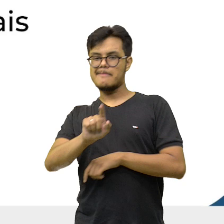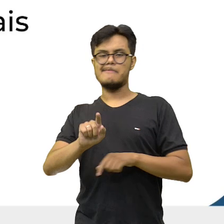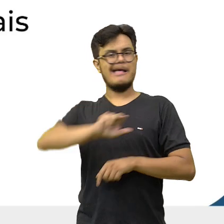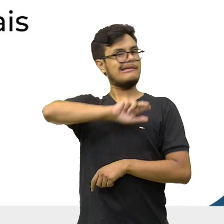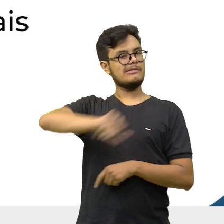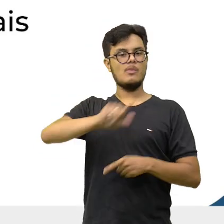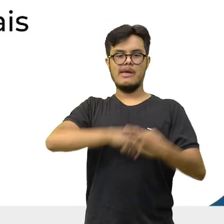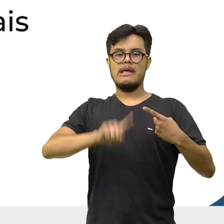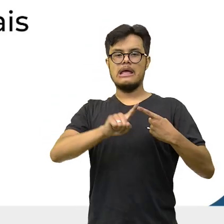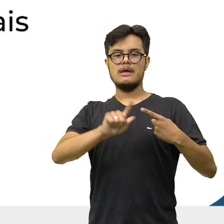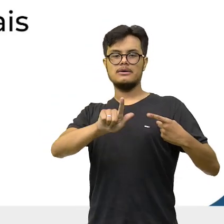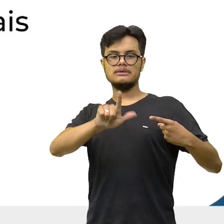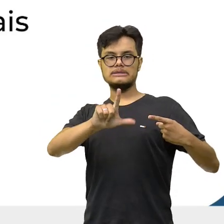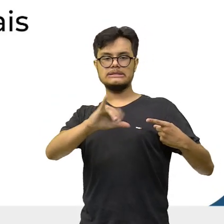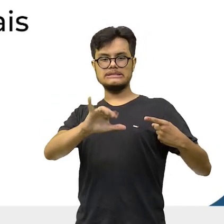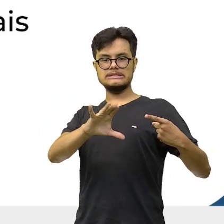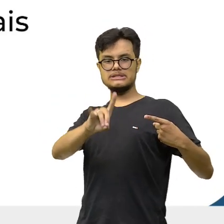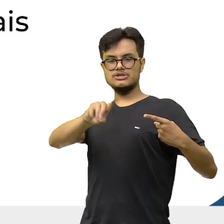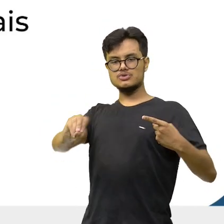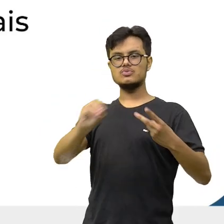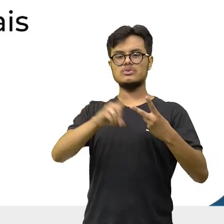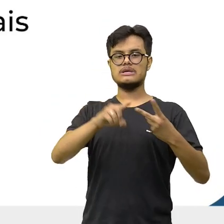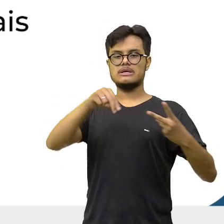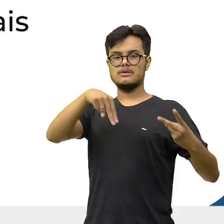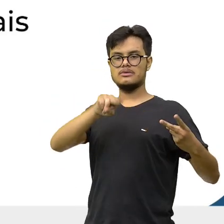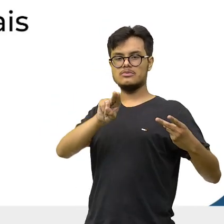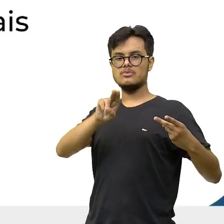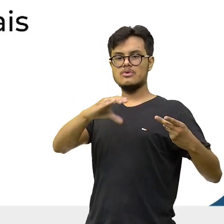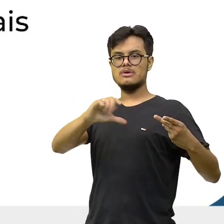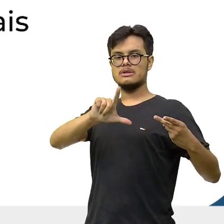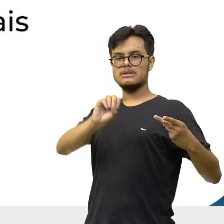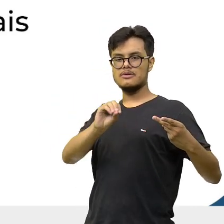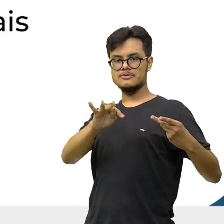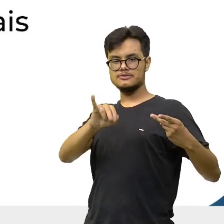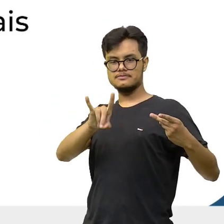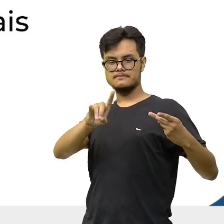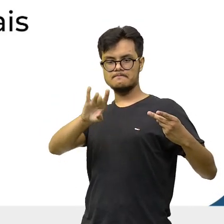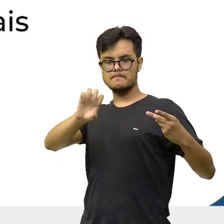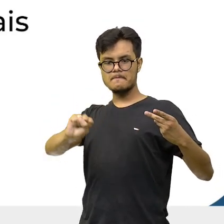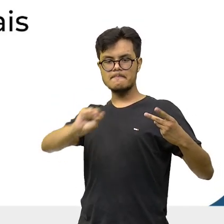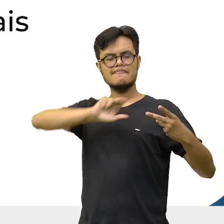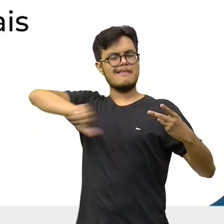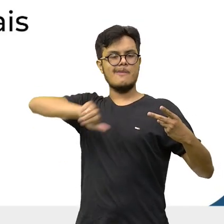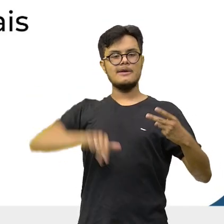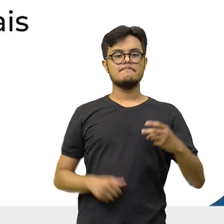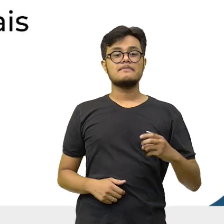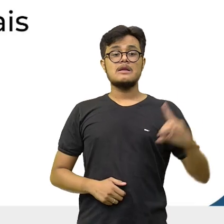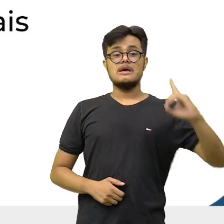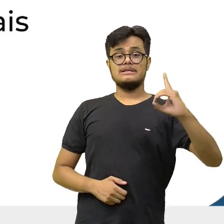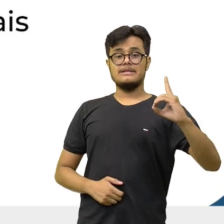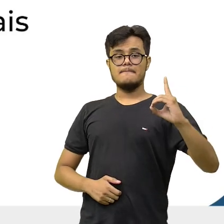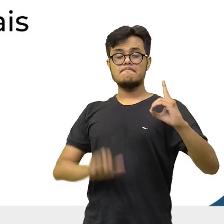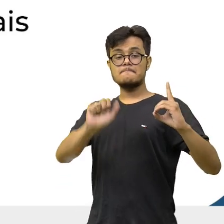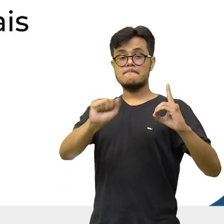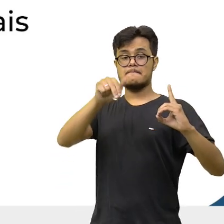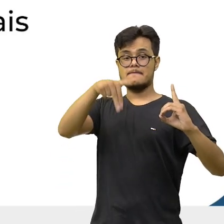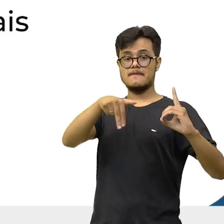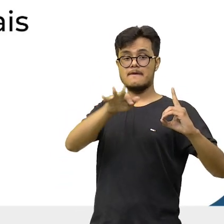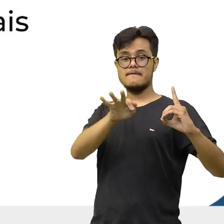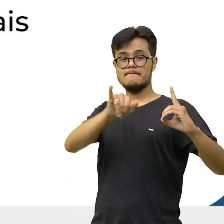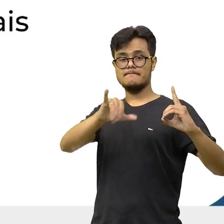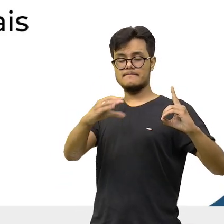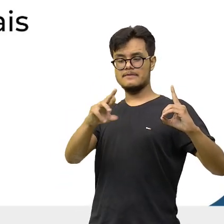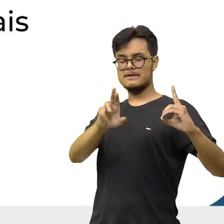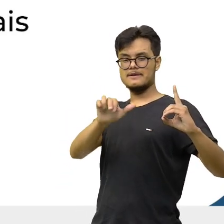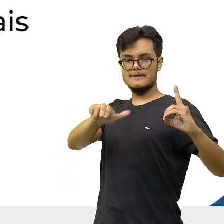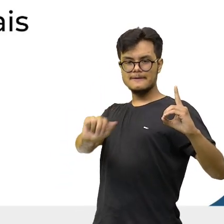produz glicídio nem nucleotídeo. Olha a letra D, anfícrina. Tá aí a importância de você saber as nomenclaturas,